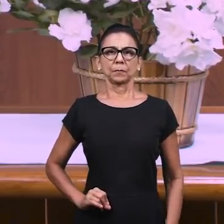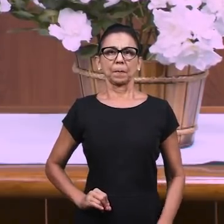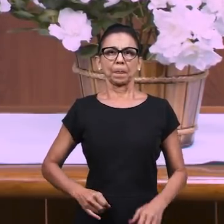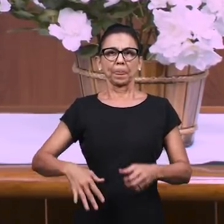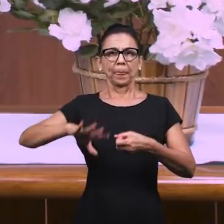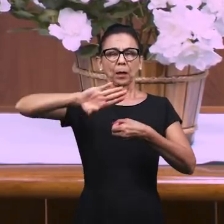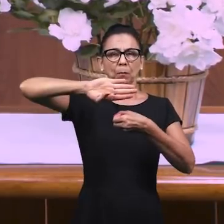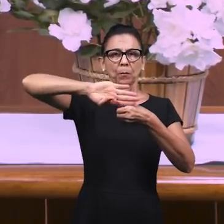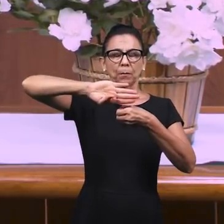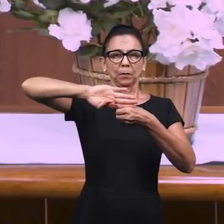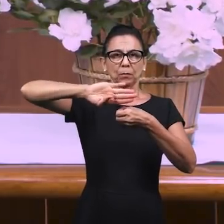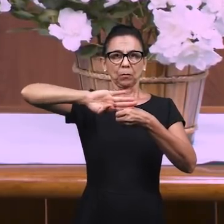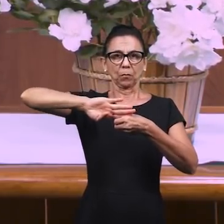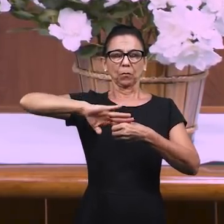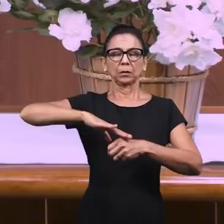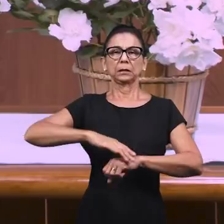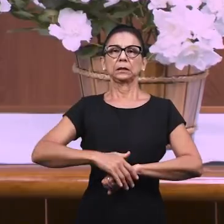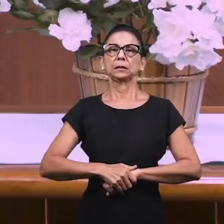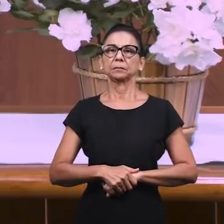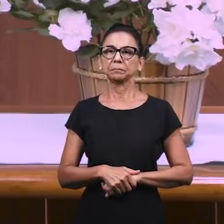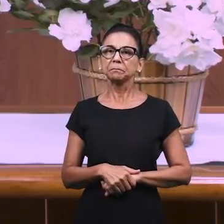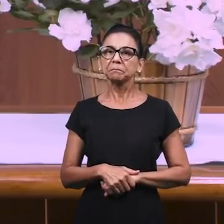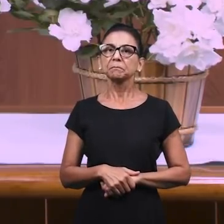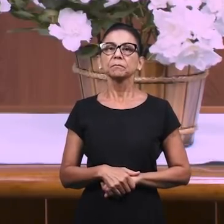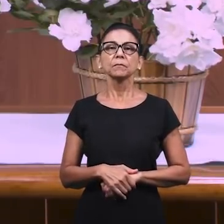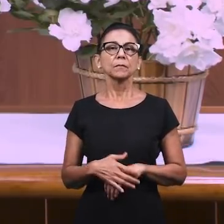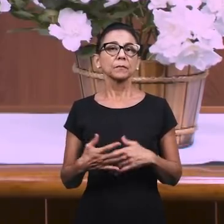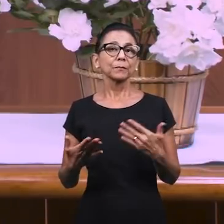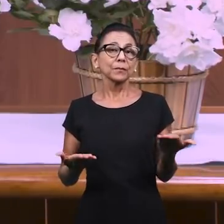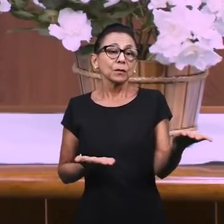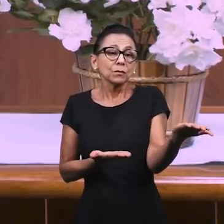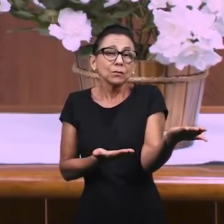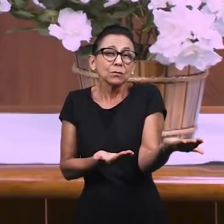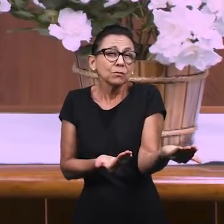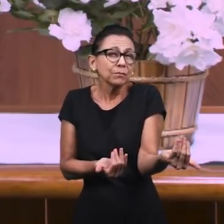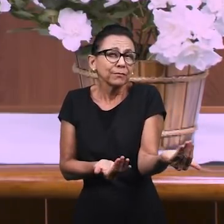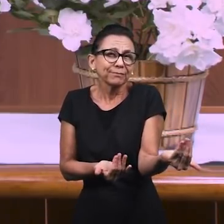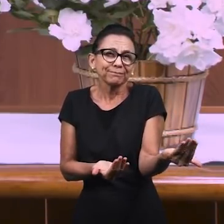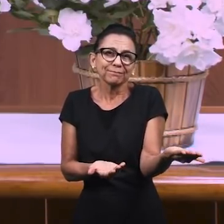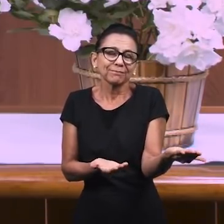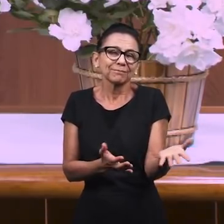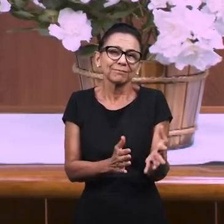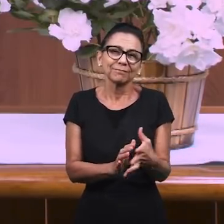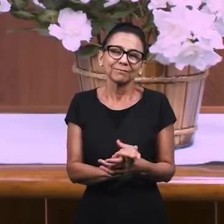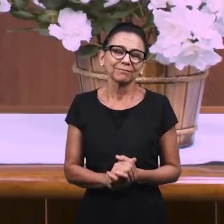um menino, mas que Deus pôde confiar nele. Um menino que eu falo, um jovem.